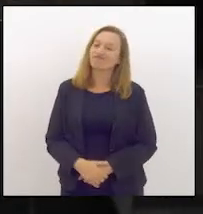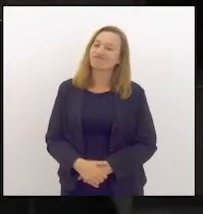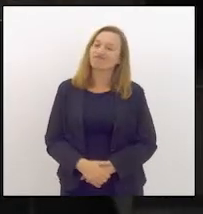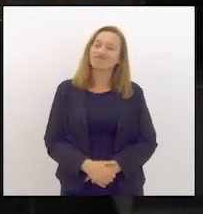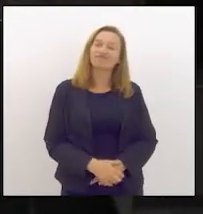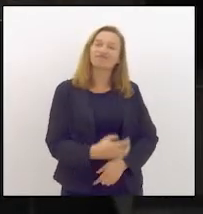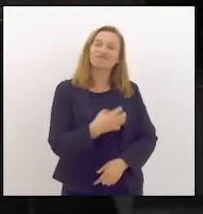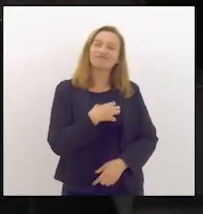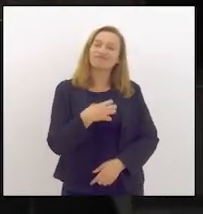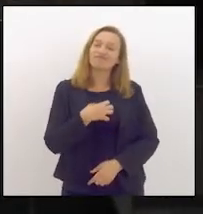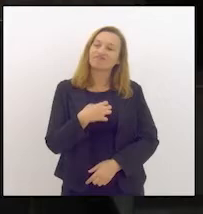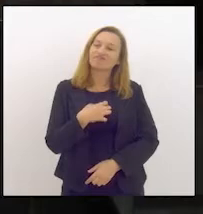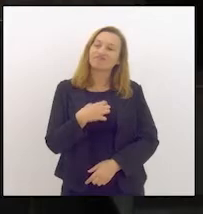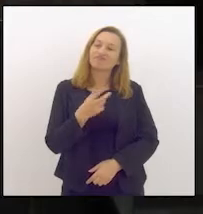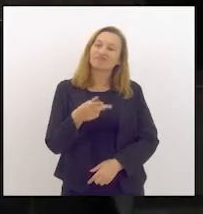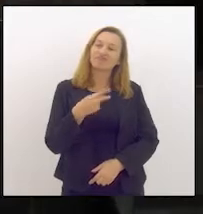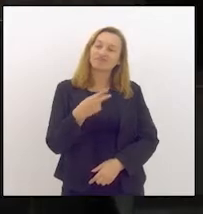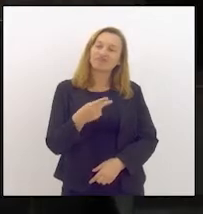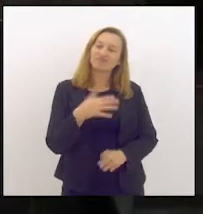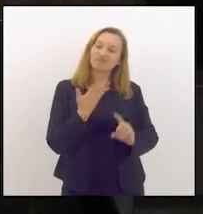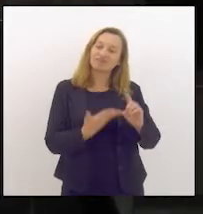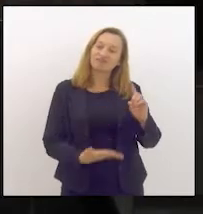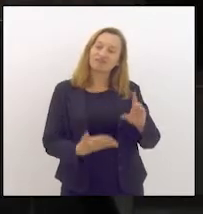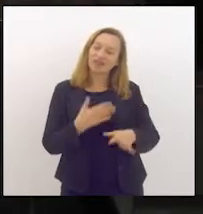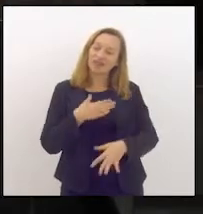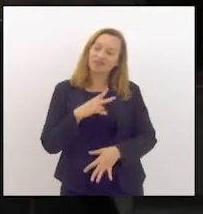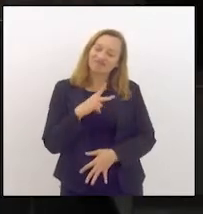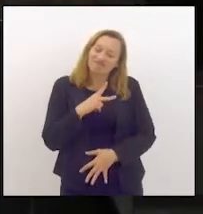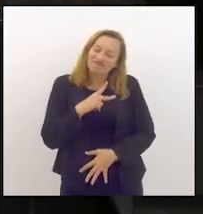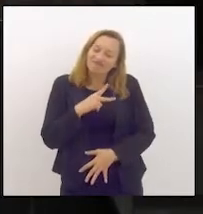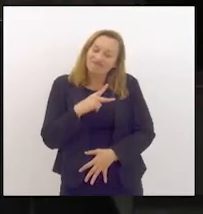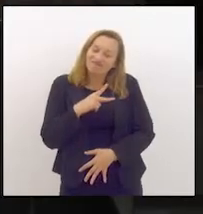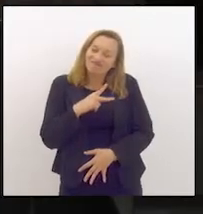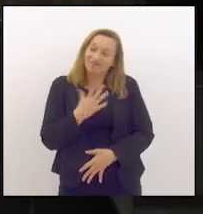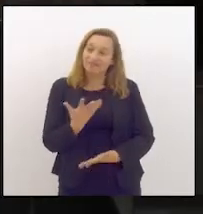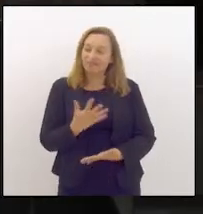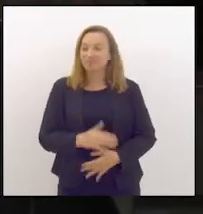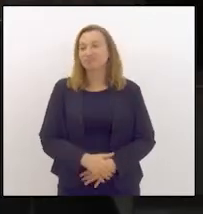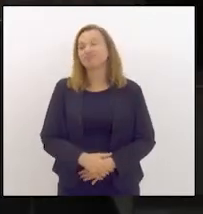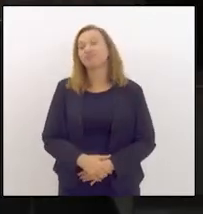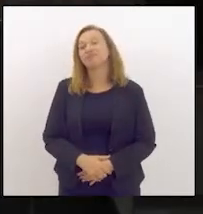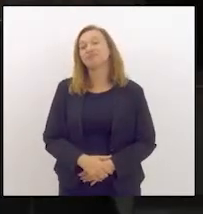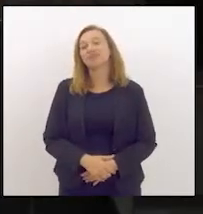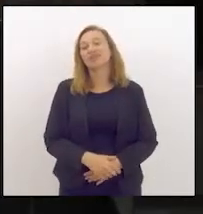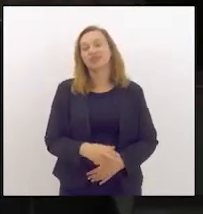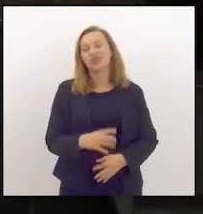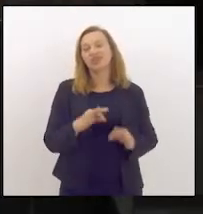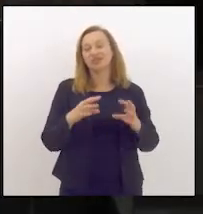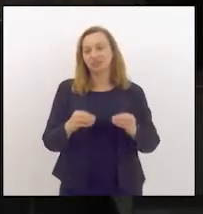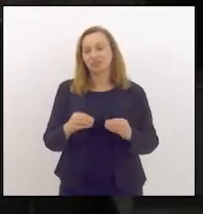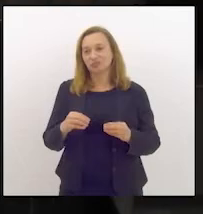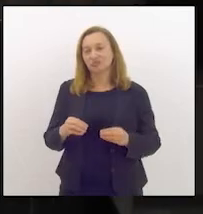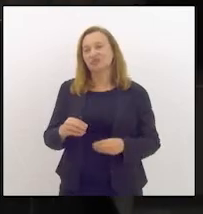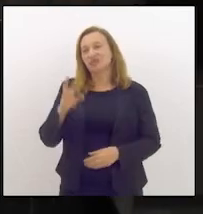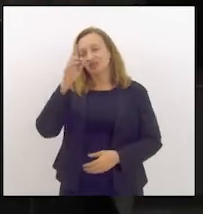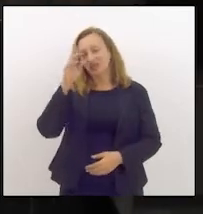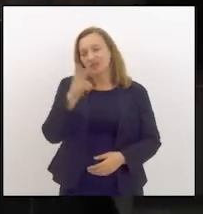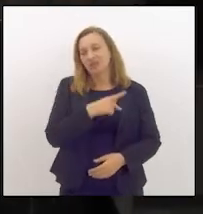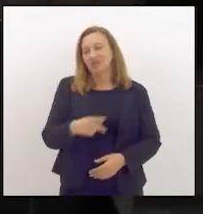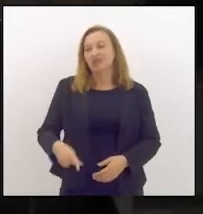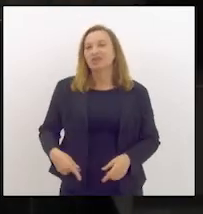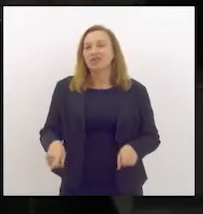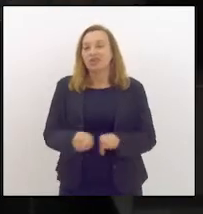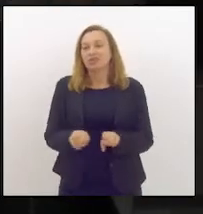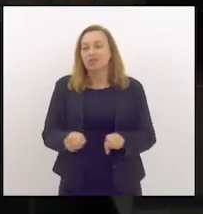sinceras homenagens e a minha em particular dito isso era Presidente queria